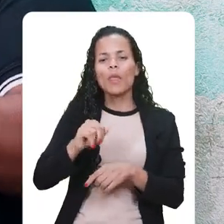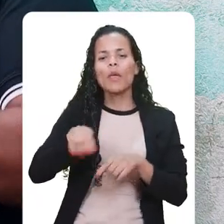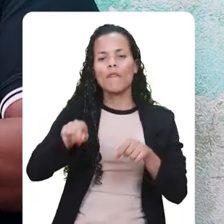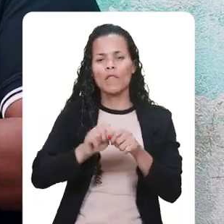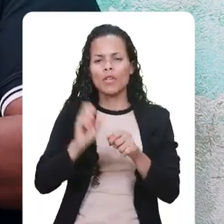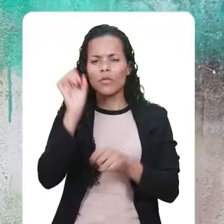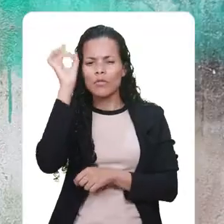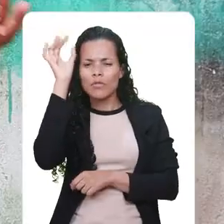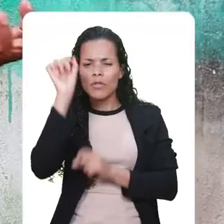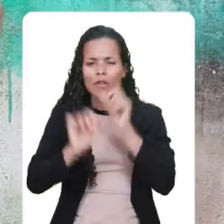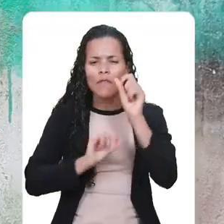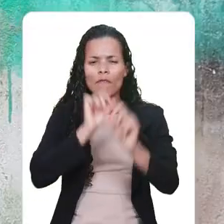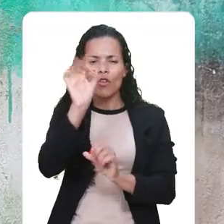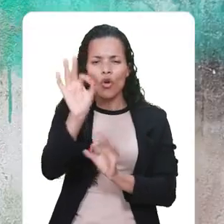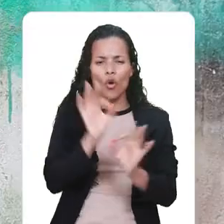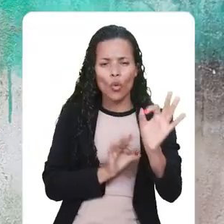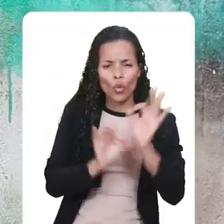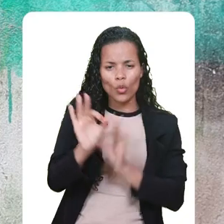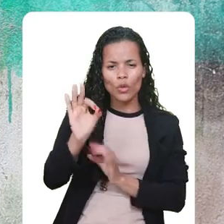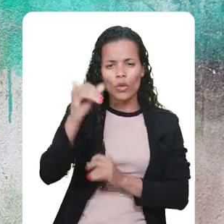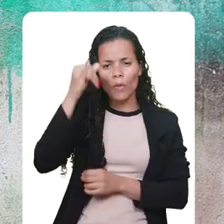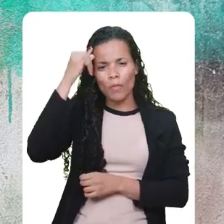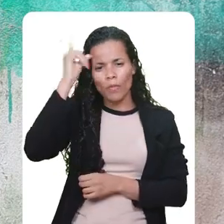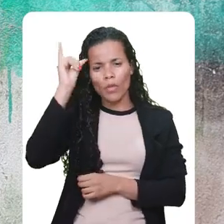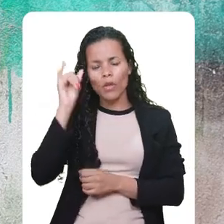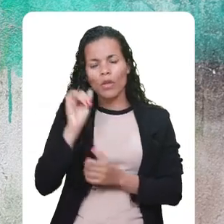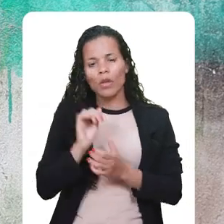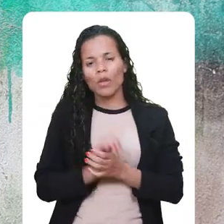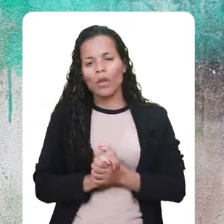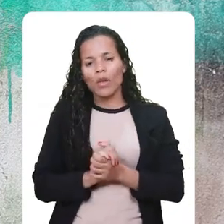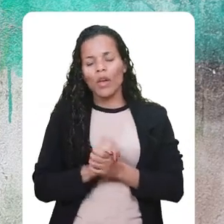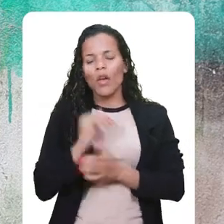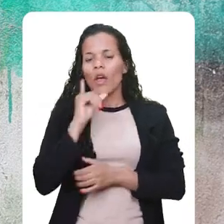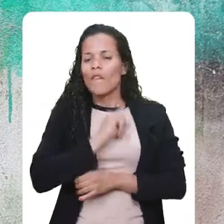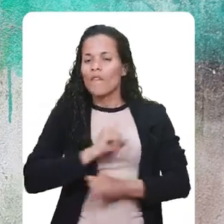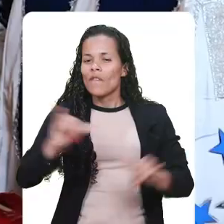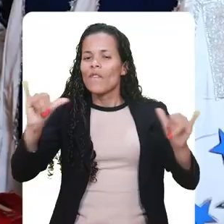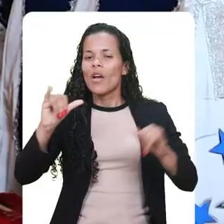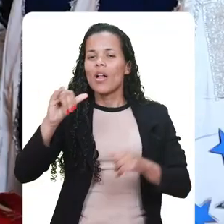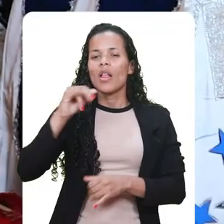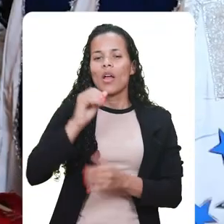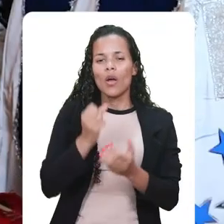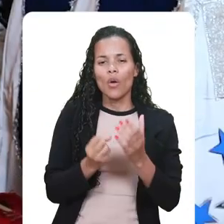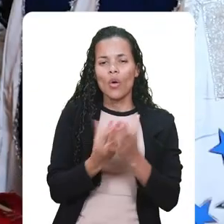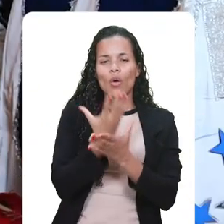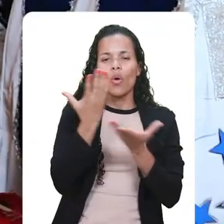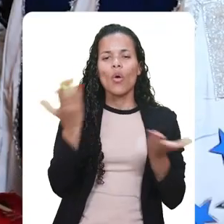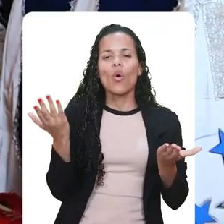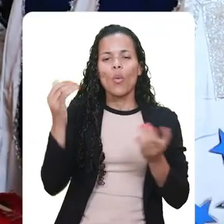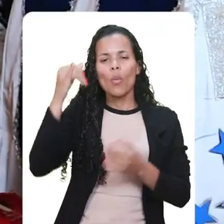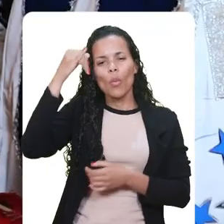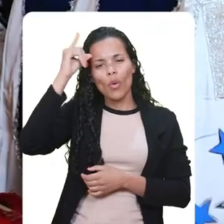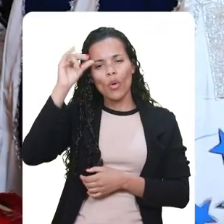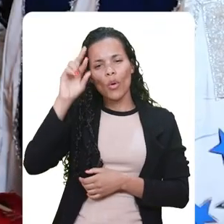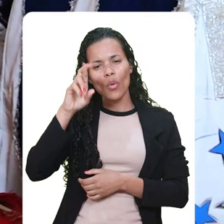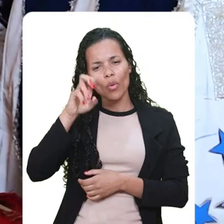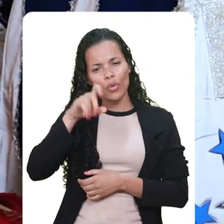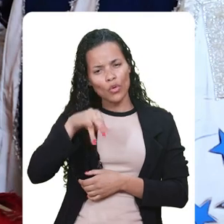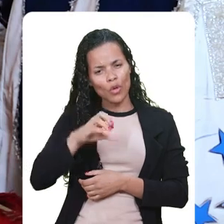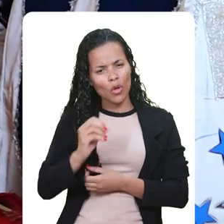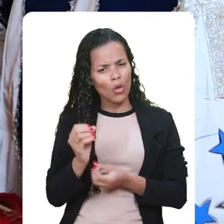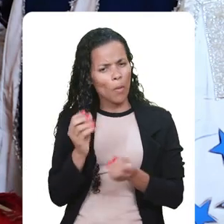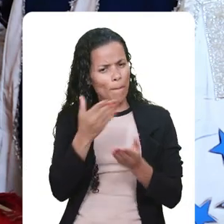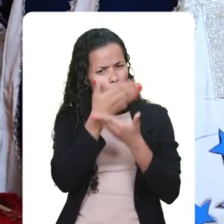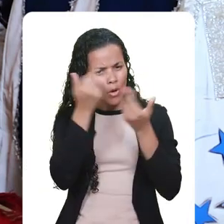estava lá. Juntou-se os padeiros, tiveram ideia e formaram o Boi do Trigo. Falar o surgimento do boi